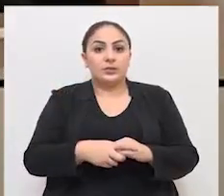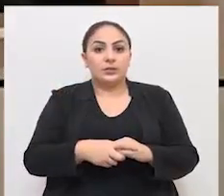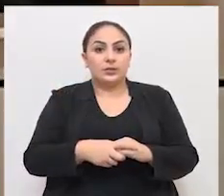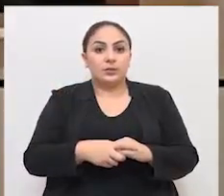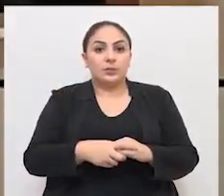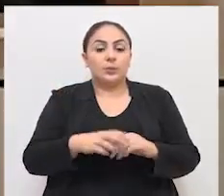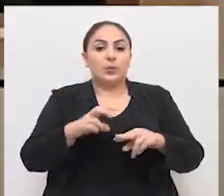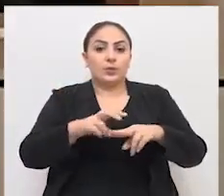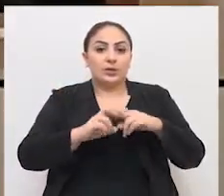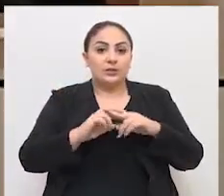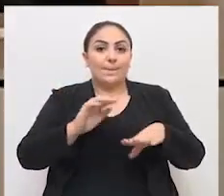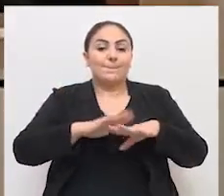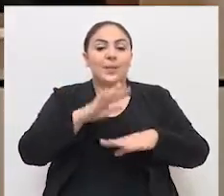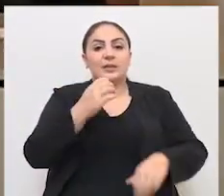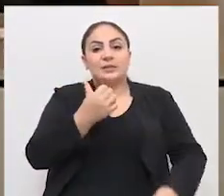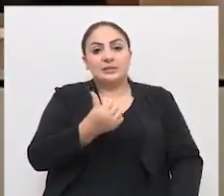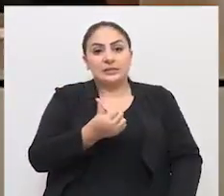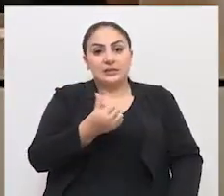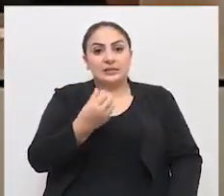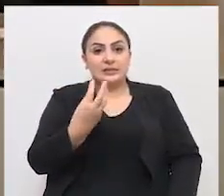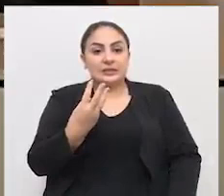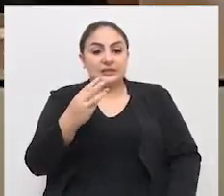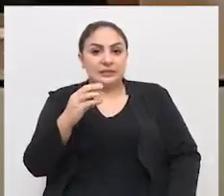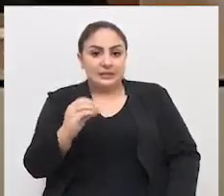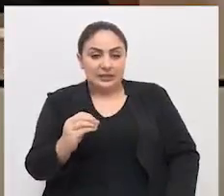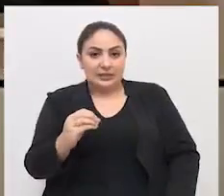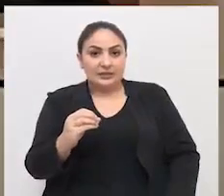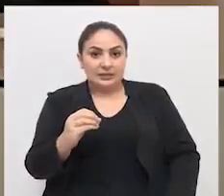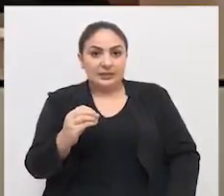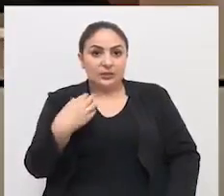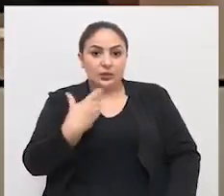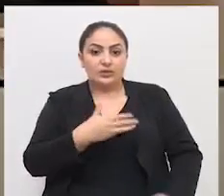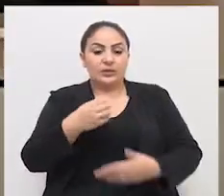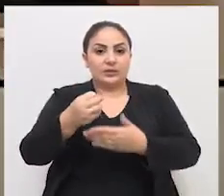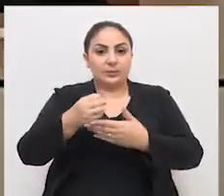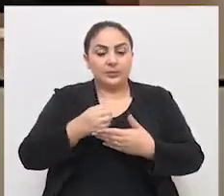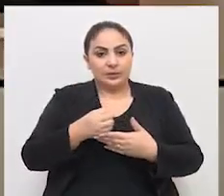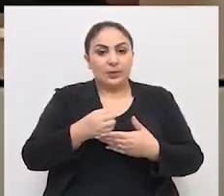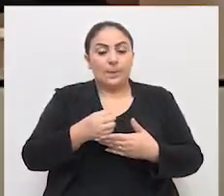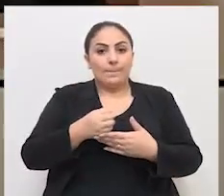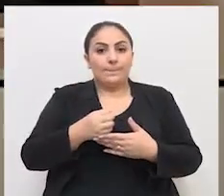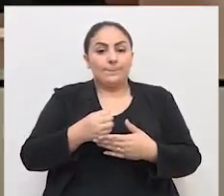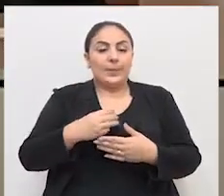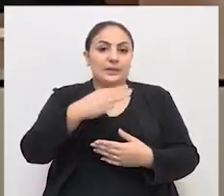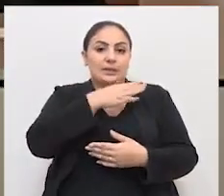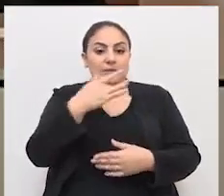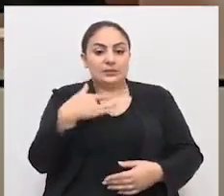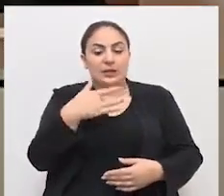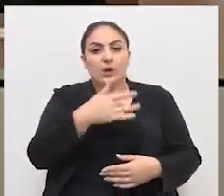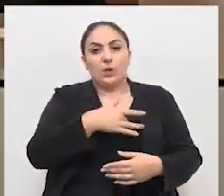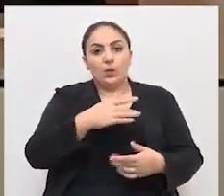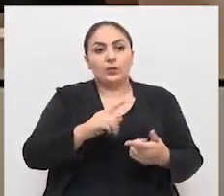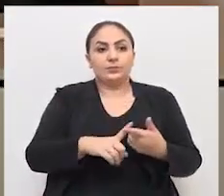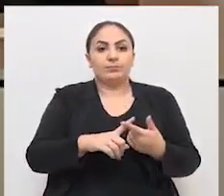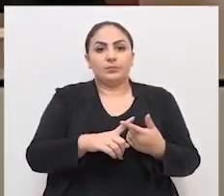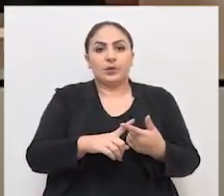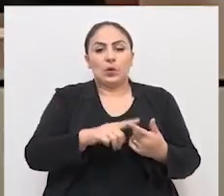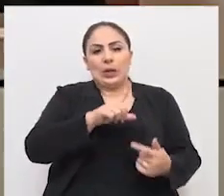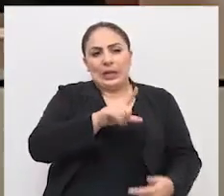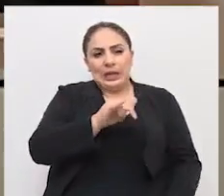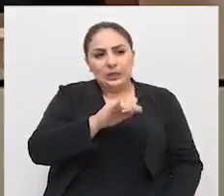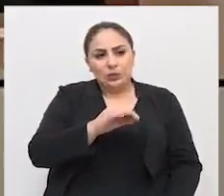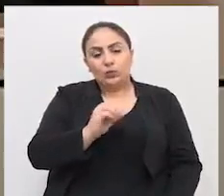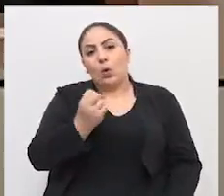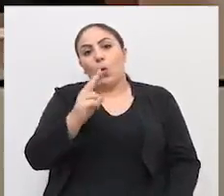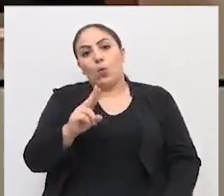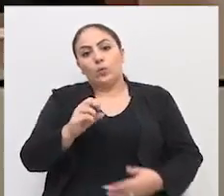Já vai totalizar mais de 630 respiradores encaminhados pelo Ministério da Saúde, seja os de beira-leito ou os